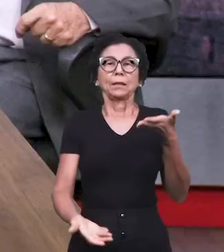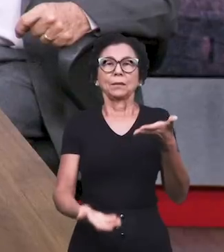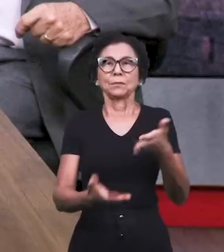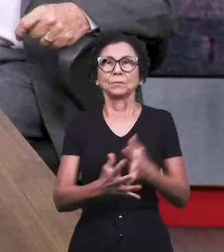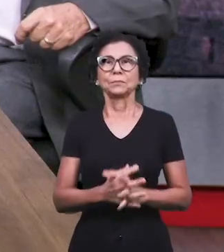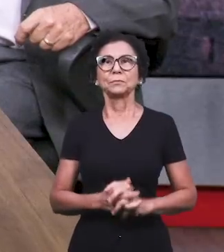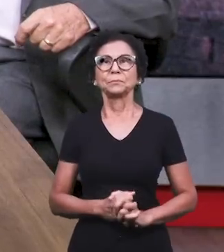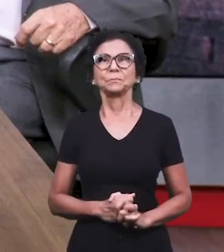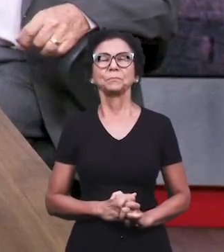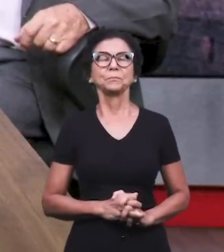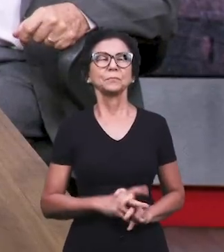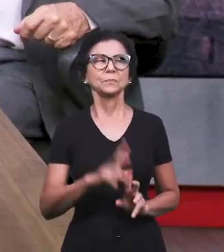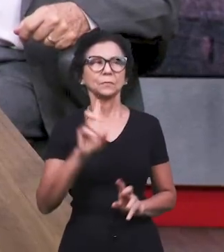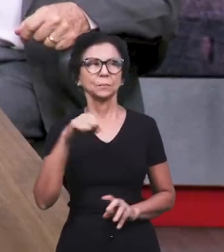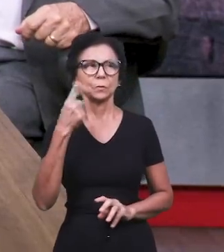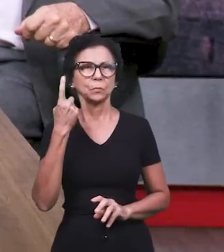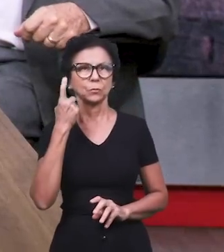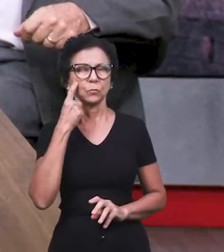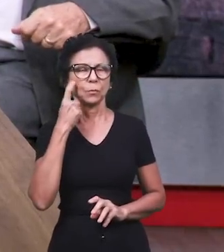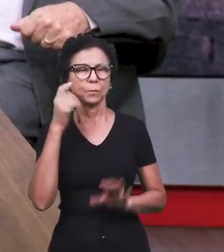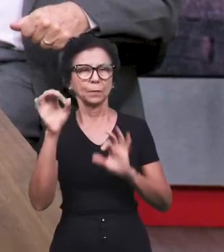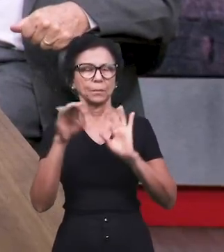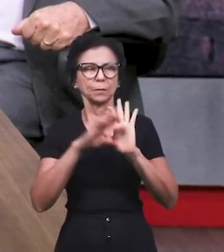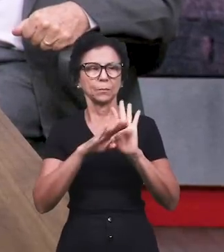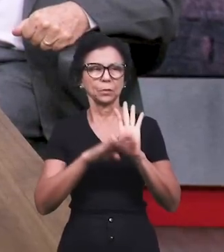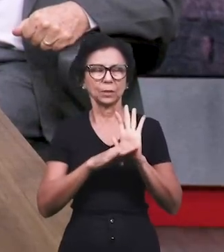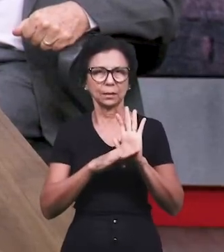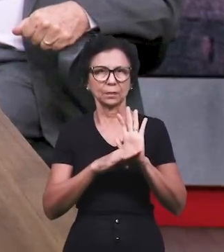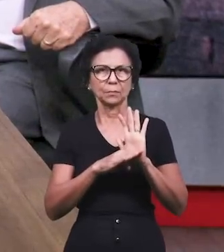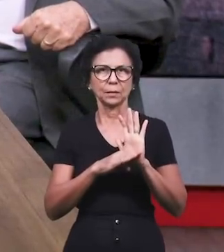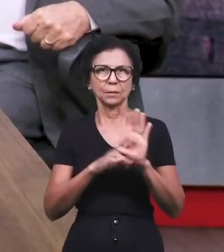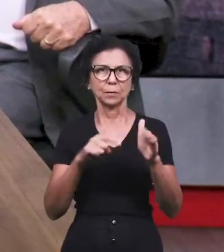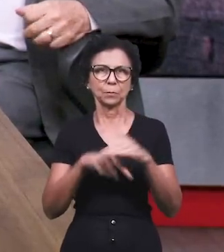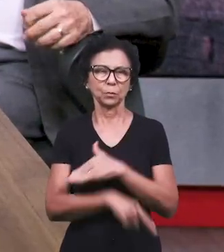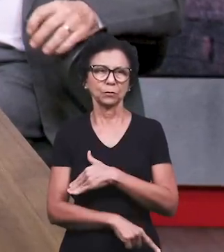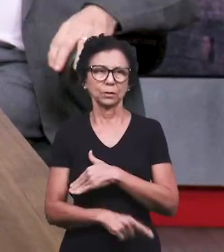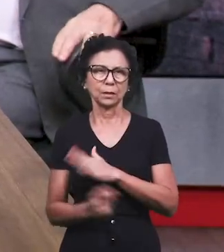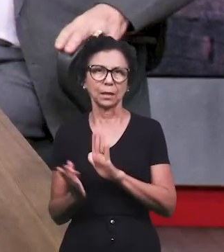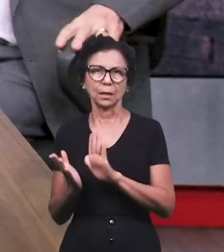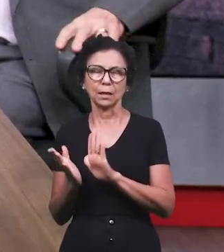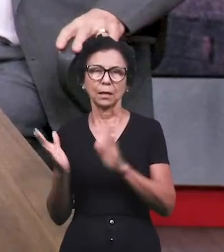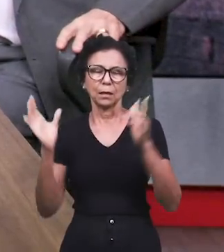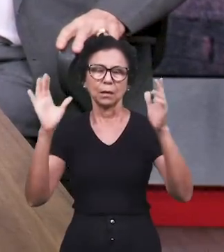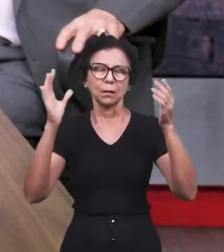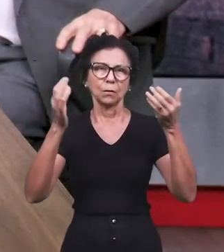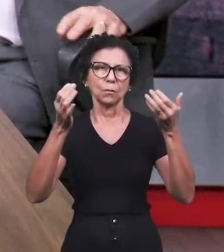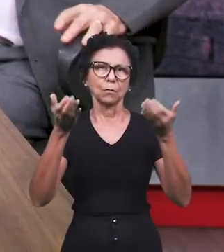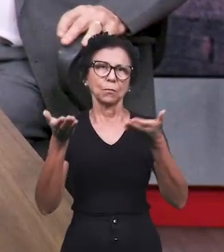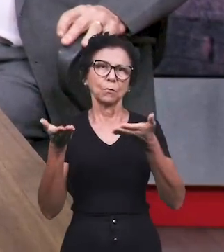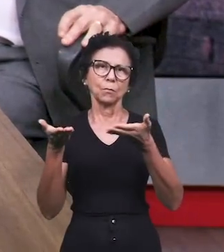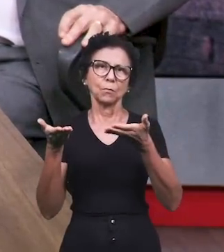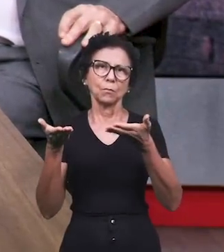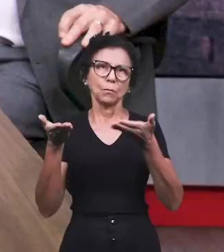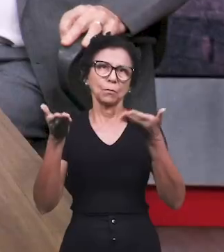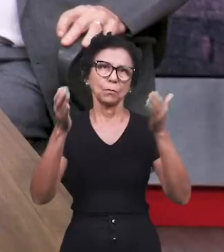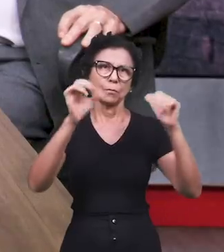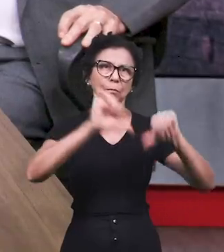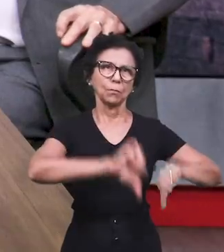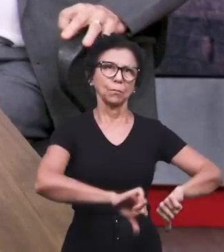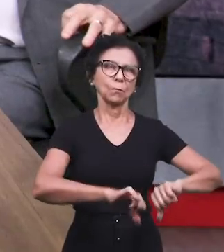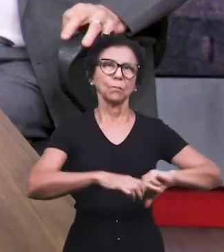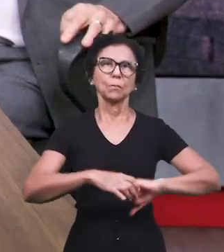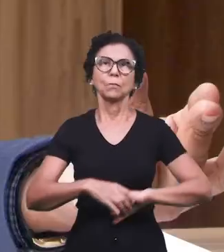um momento para aprofundar na queda. Agora, o Império Romano, ele falou muito bem, tinha algumas características,